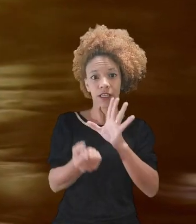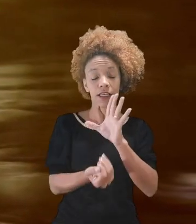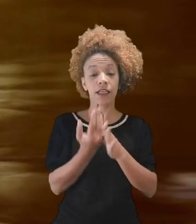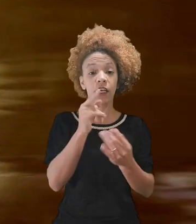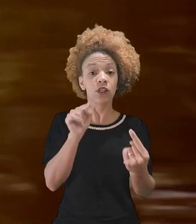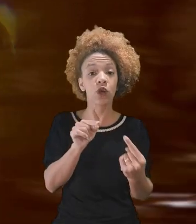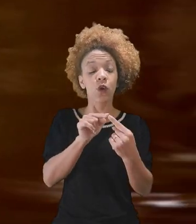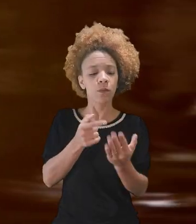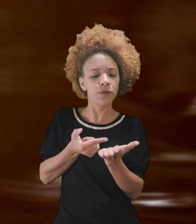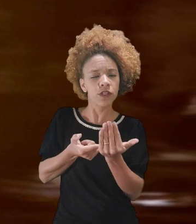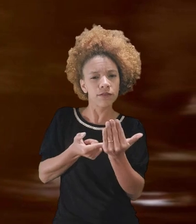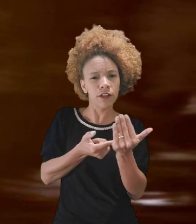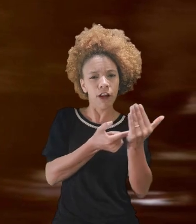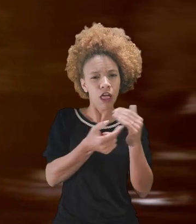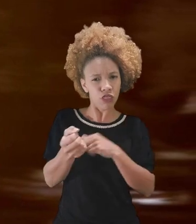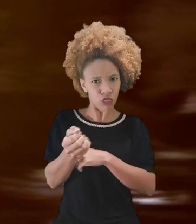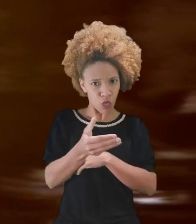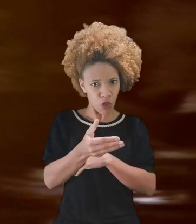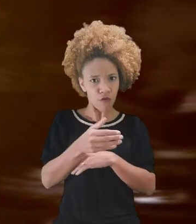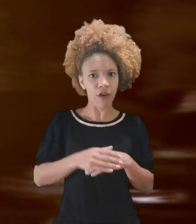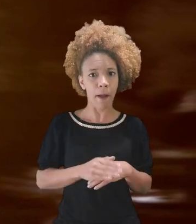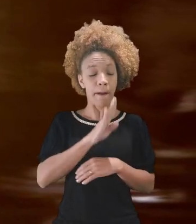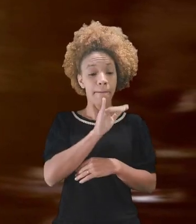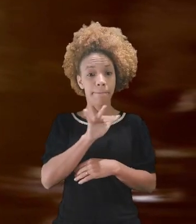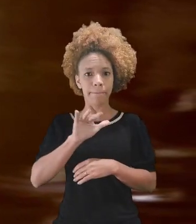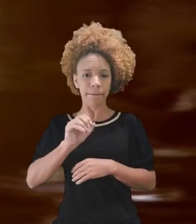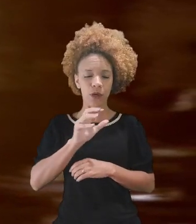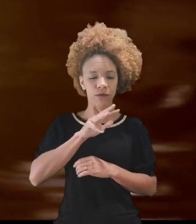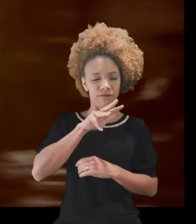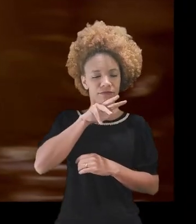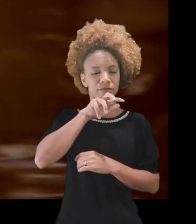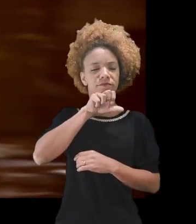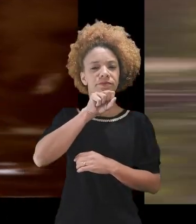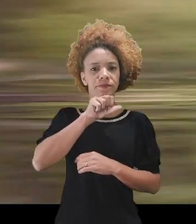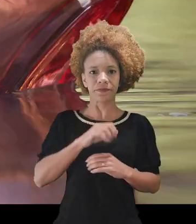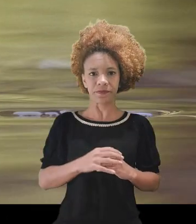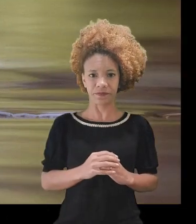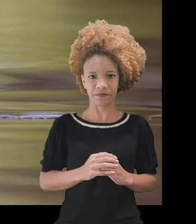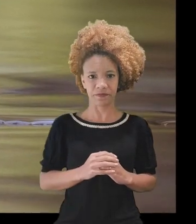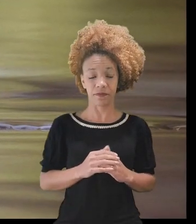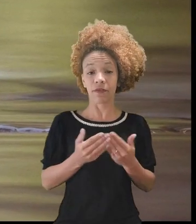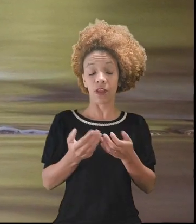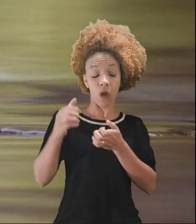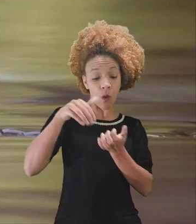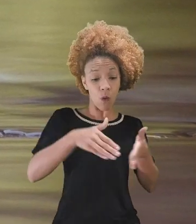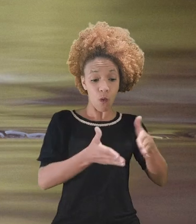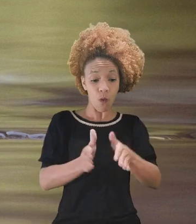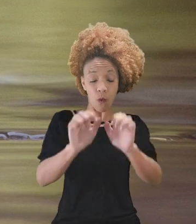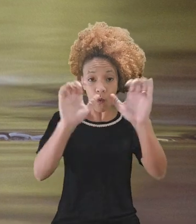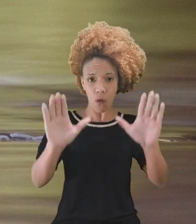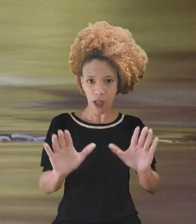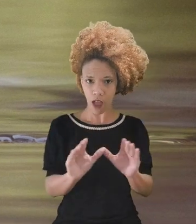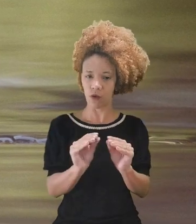criada por meio de uma tecnologia inovadora, a bioessência. O Ecos Rio Vivo